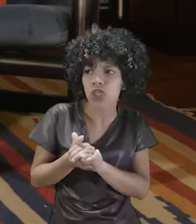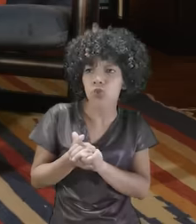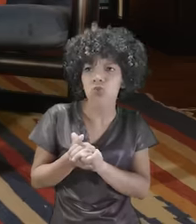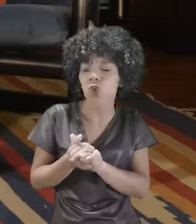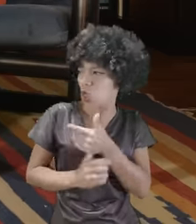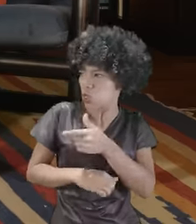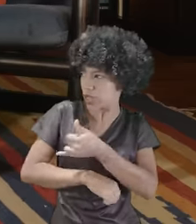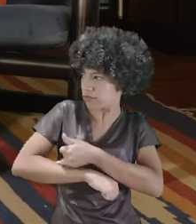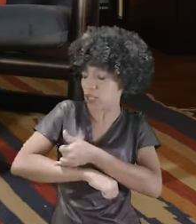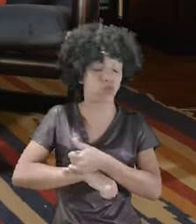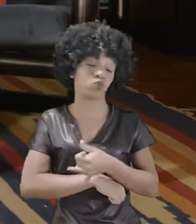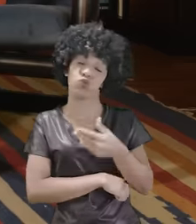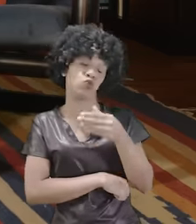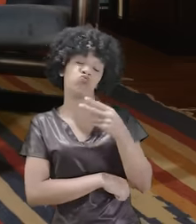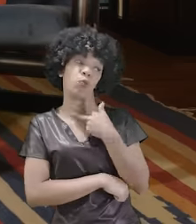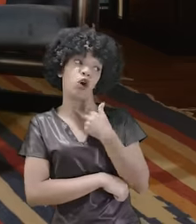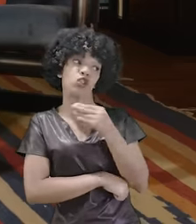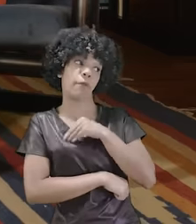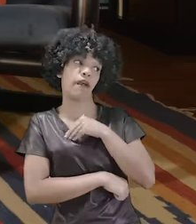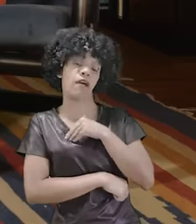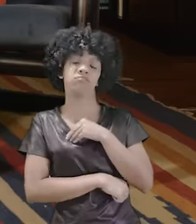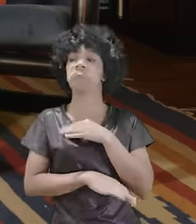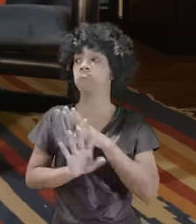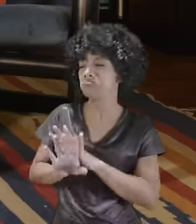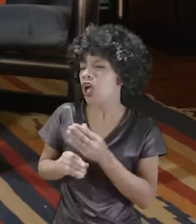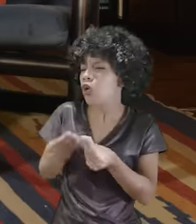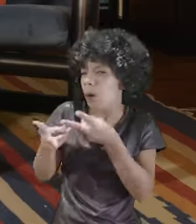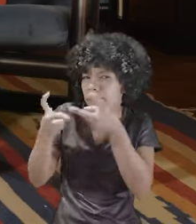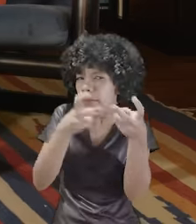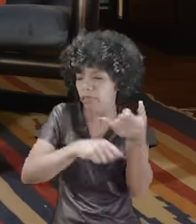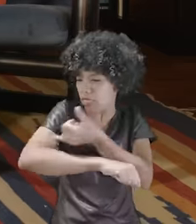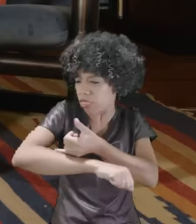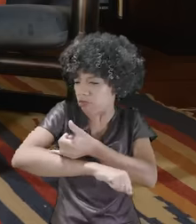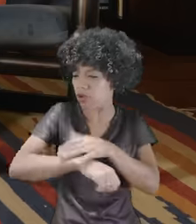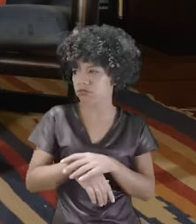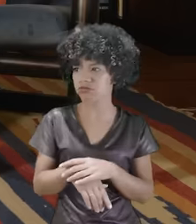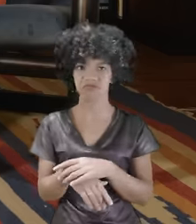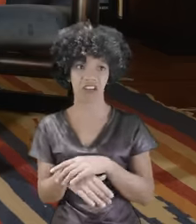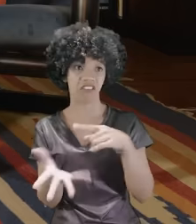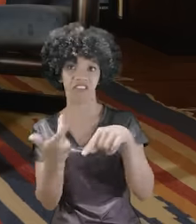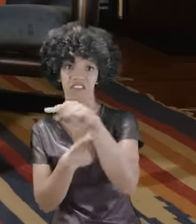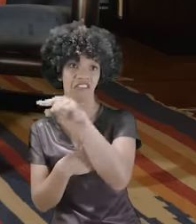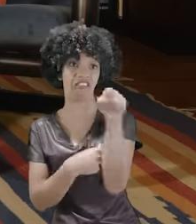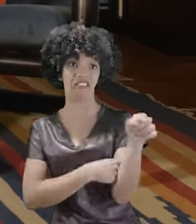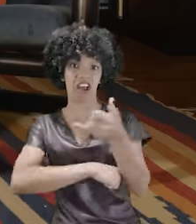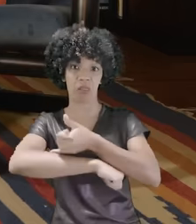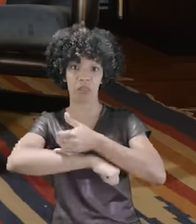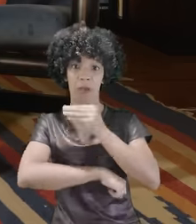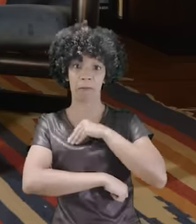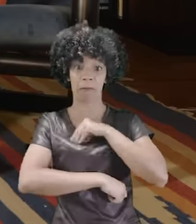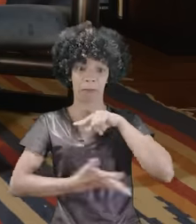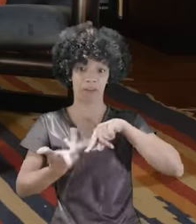tatuagem a gente não pode pecado não pode não pode não tem como é que você ver as tatuagens aqui você tá cheio de tá cheio de pecador aqui na nossa frente